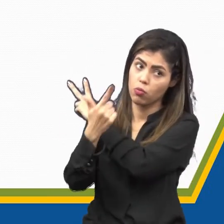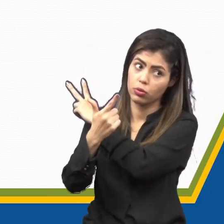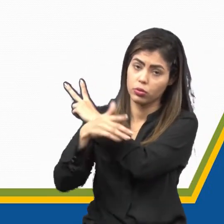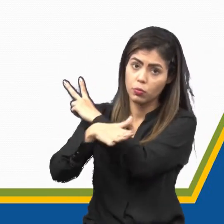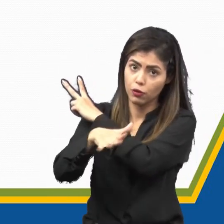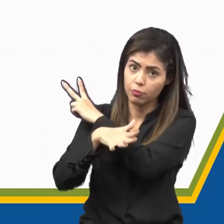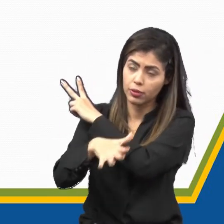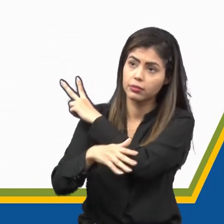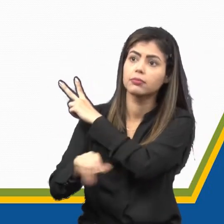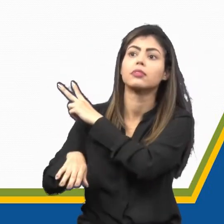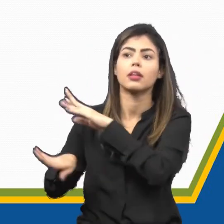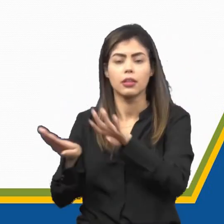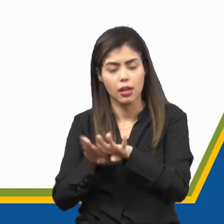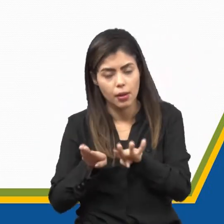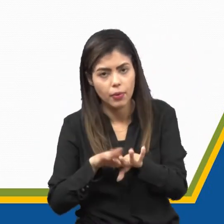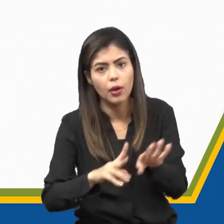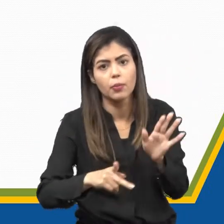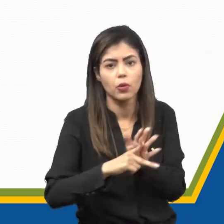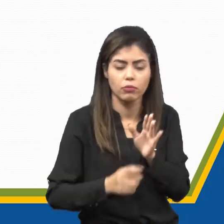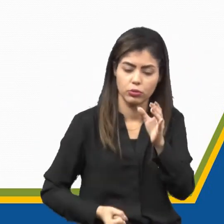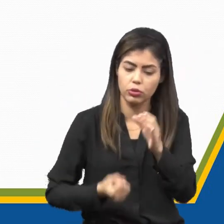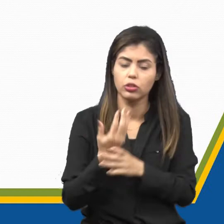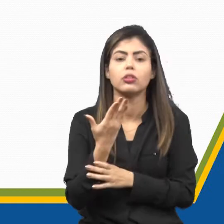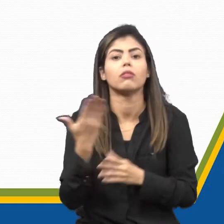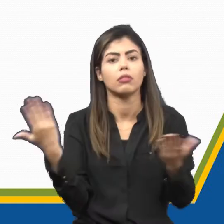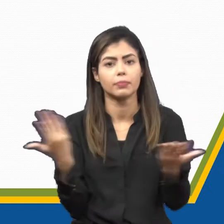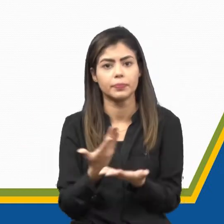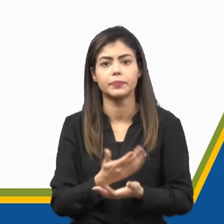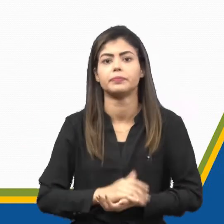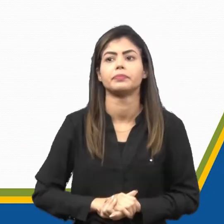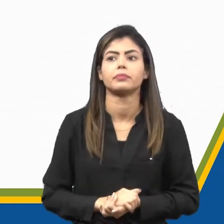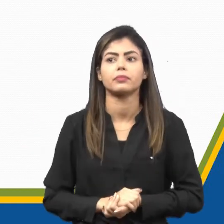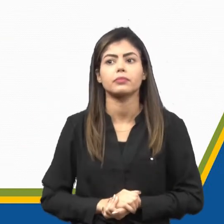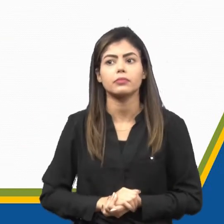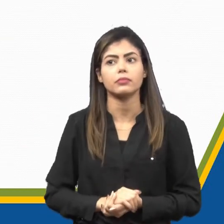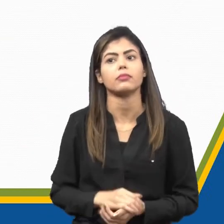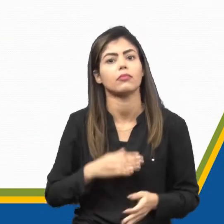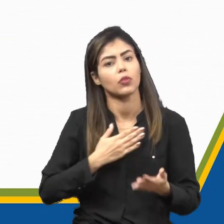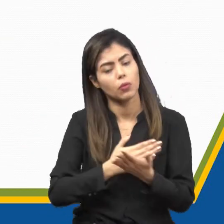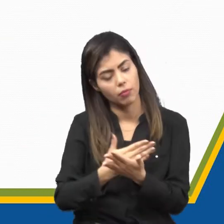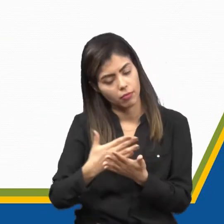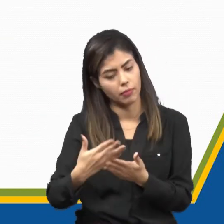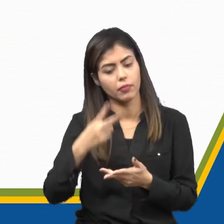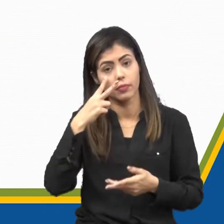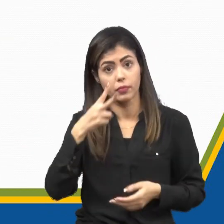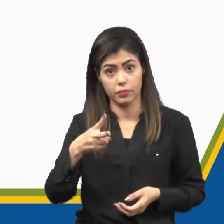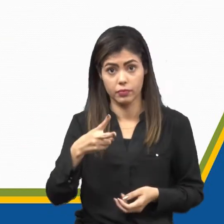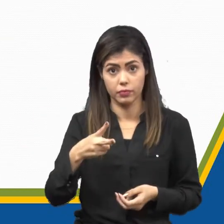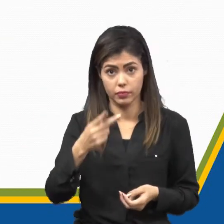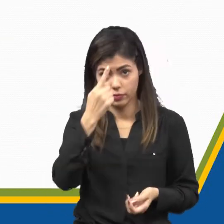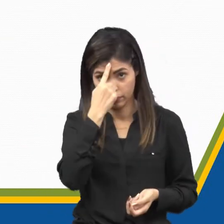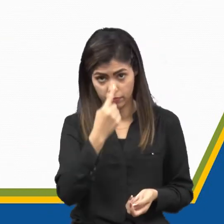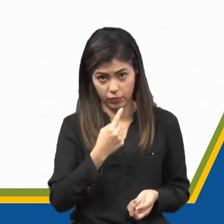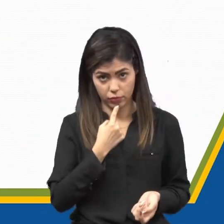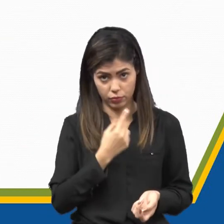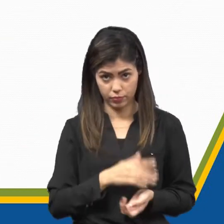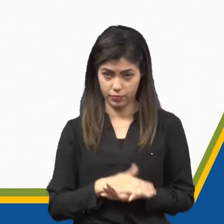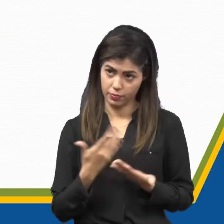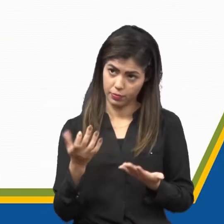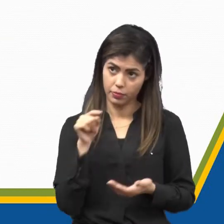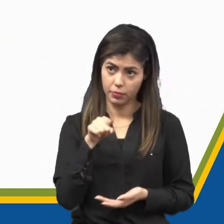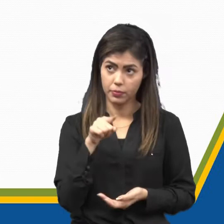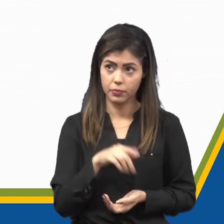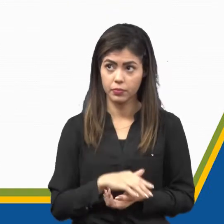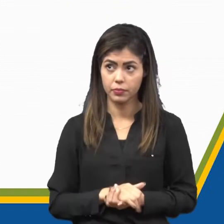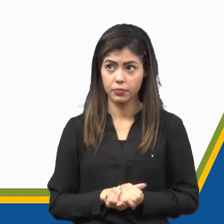movimentação, que provavelmente nasceu de uma improvisação, e isso a gente começa a deduzir olhando uma imagem. Fantástico,